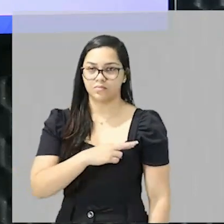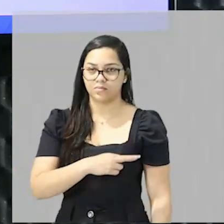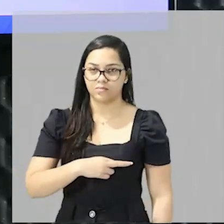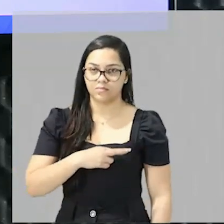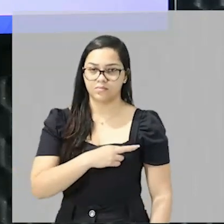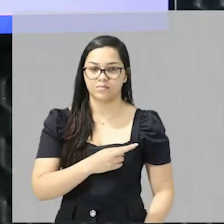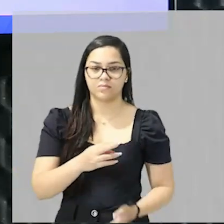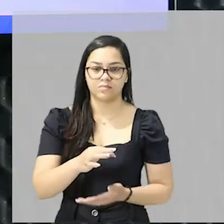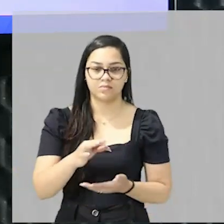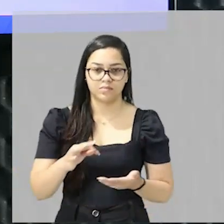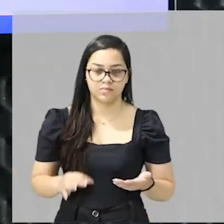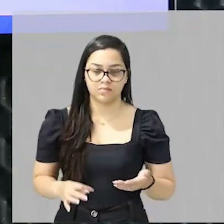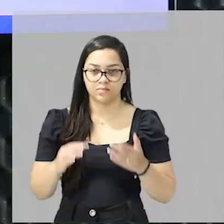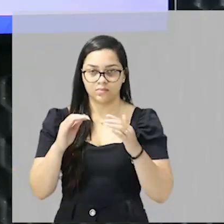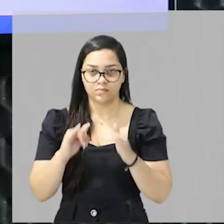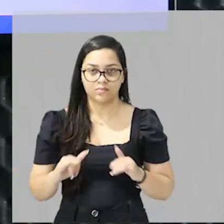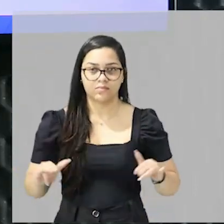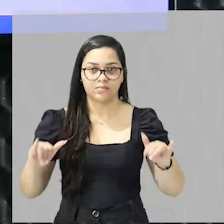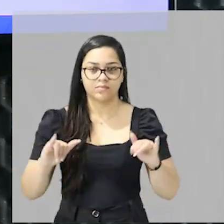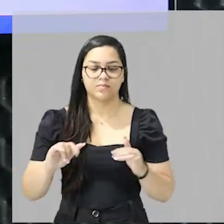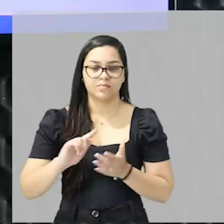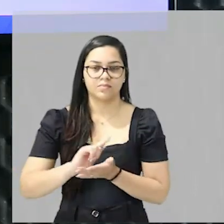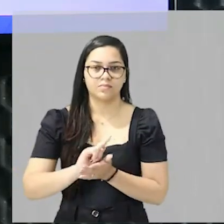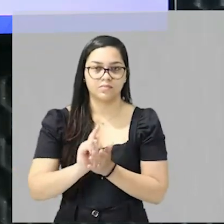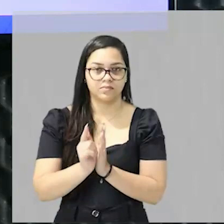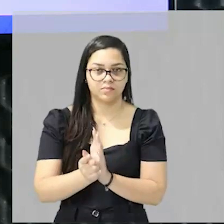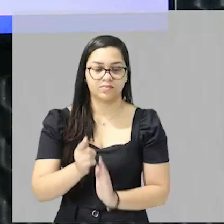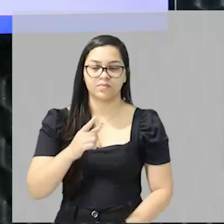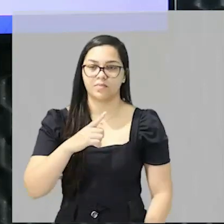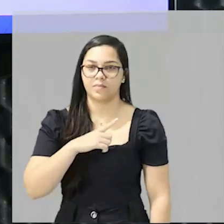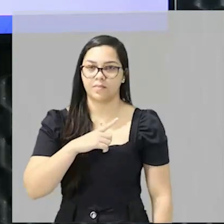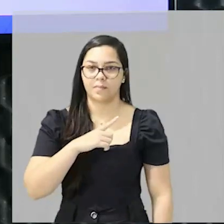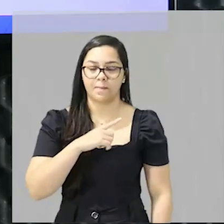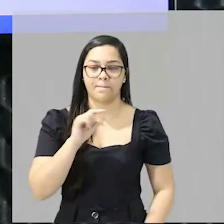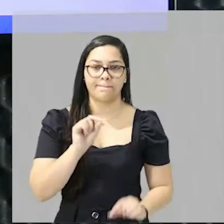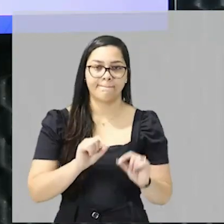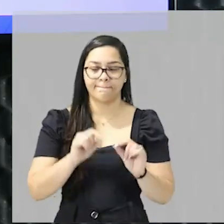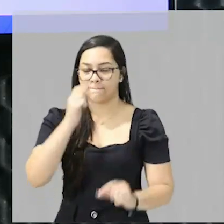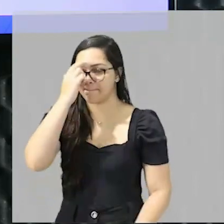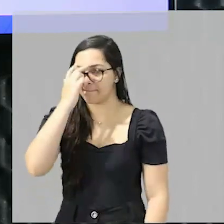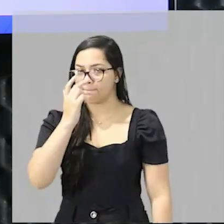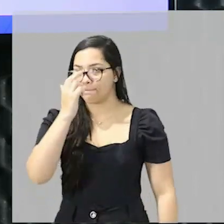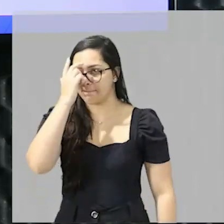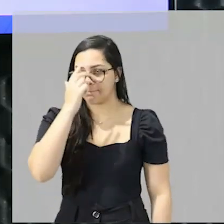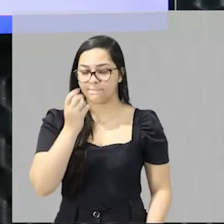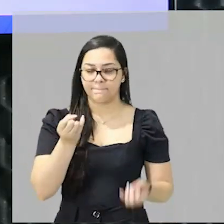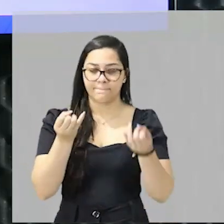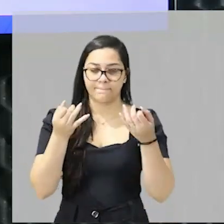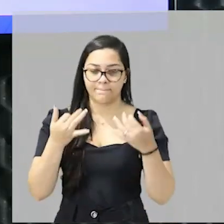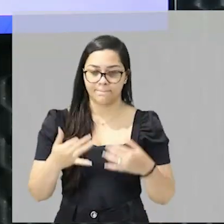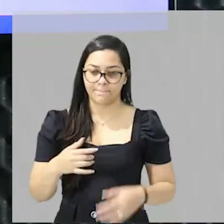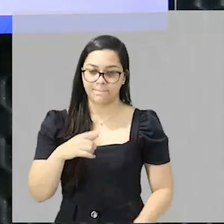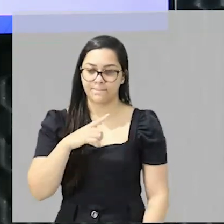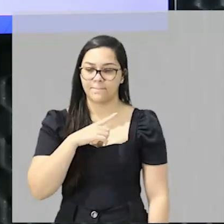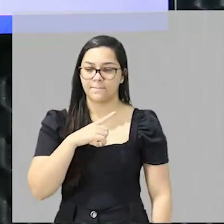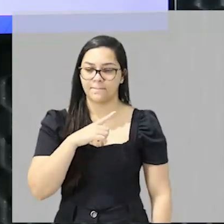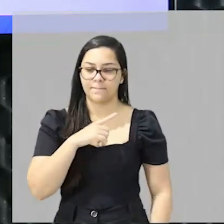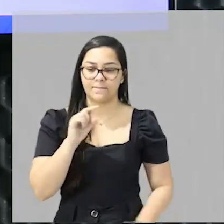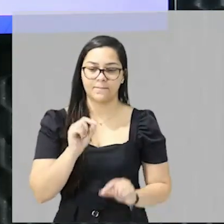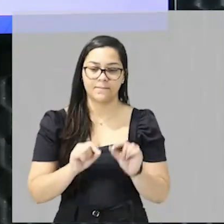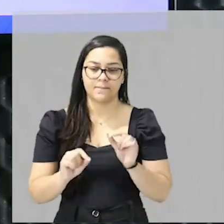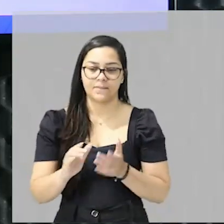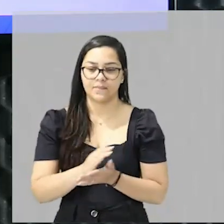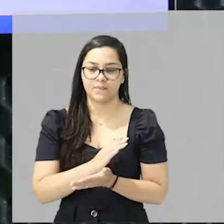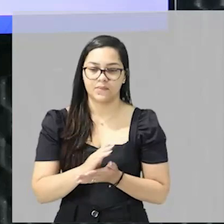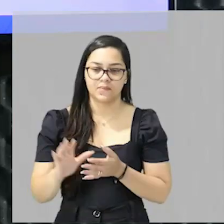texto narrativo, é um gênero que traz uma história, que conta ou faz um relato de algum